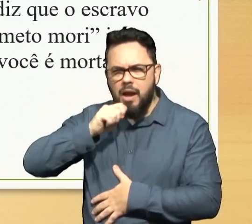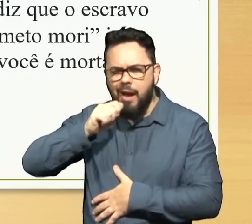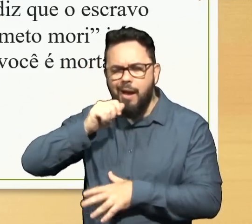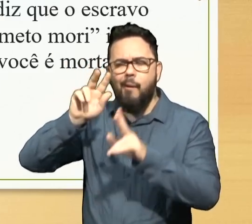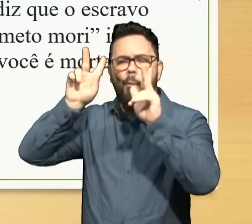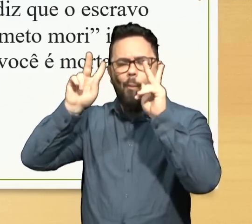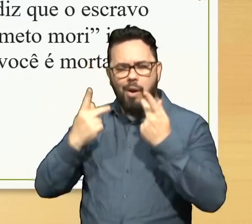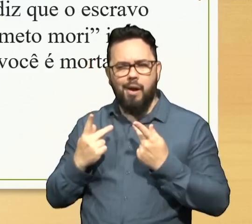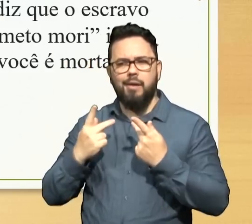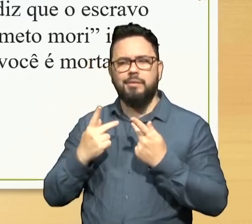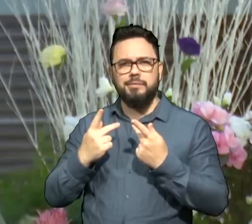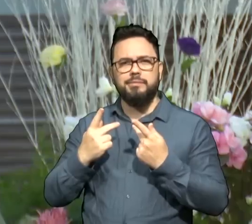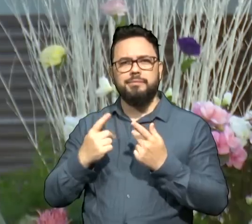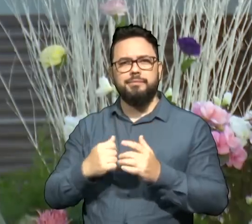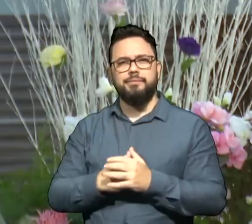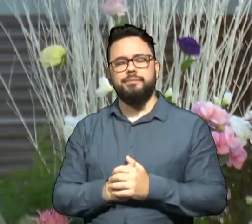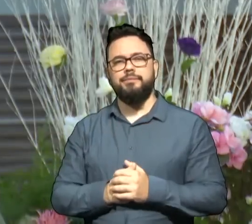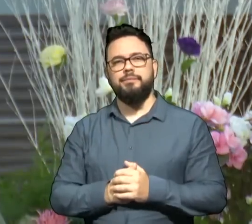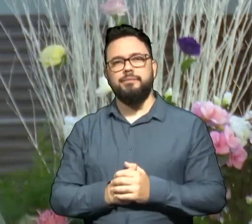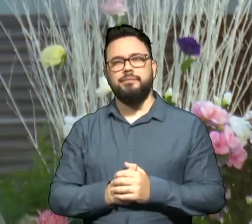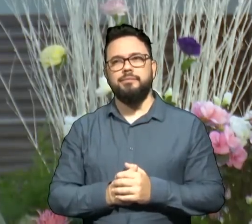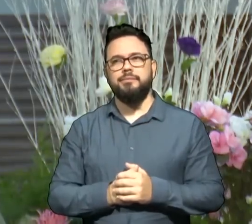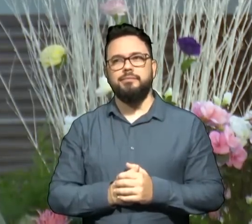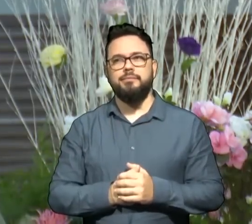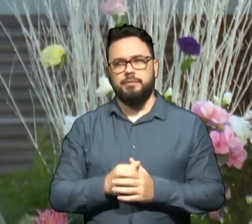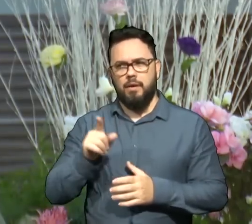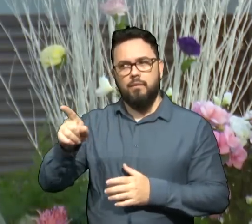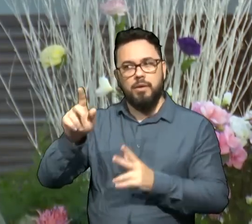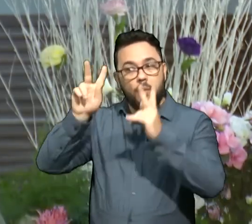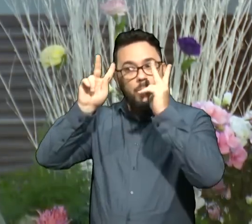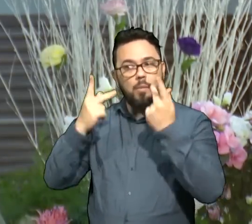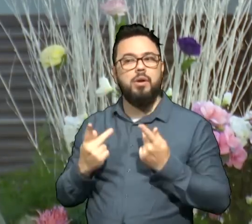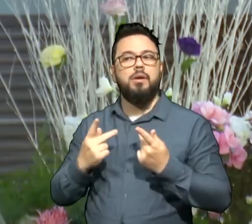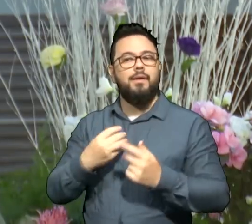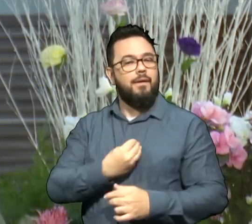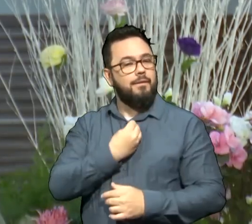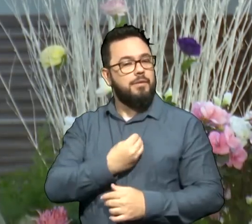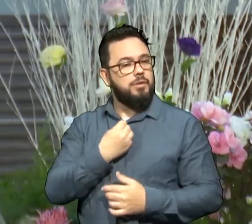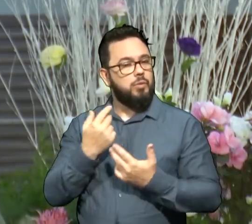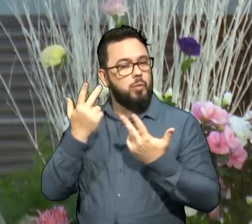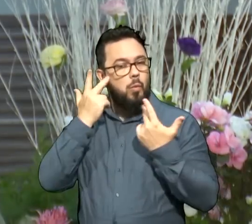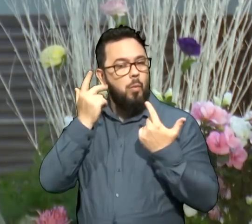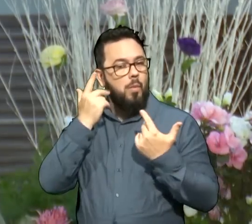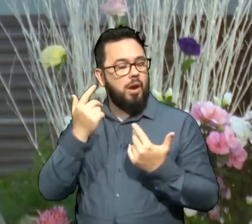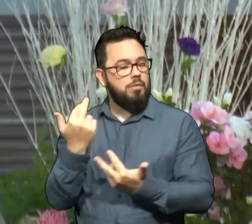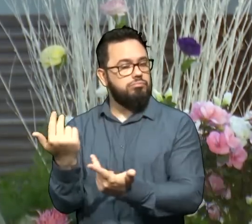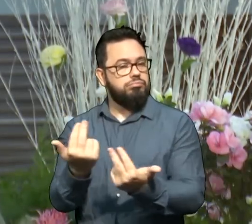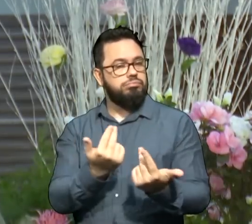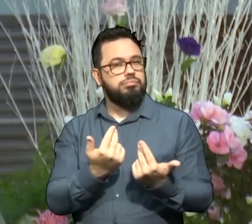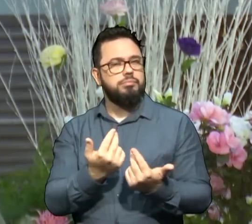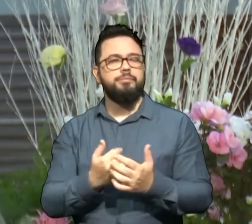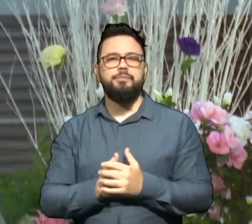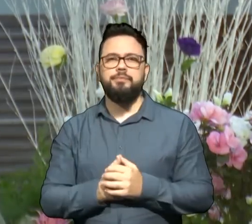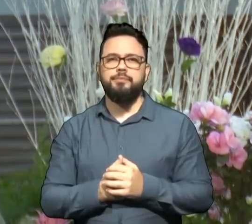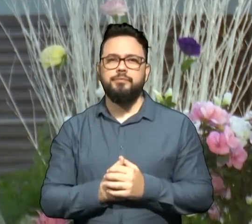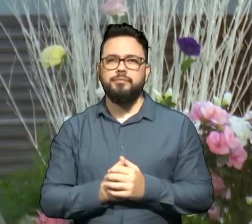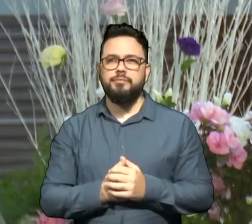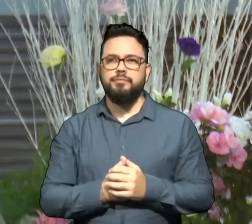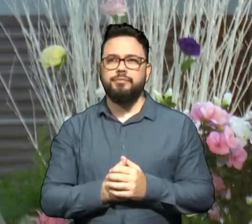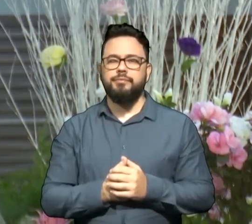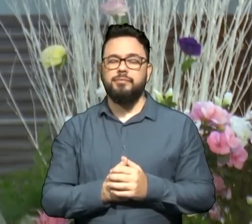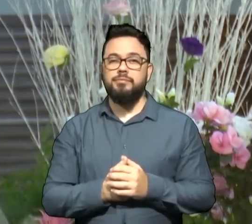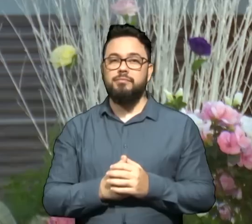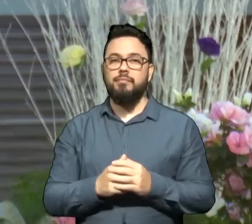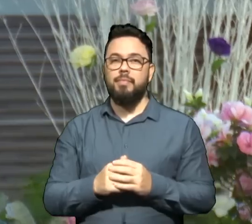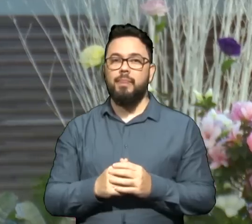és mortal você é mortal você é homem você é homem e quando ele era a aclamado